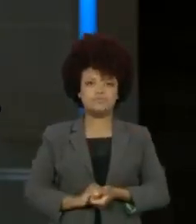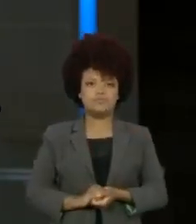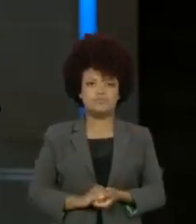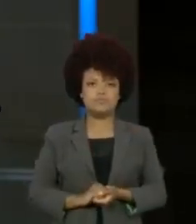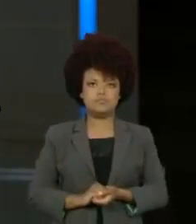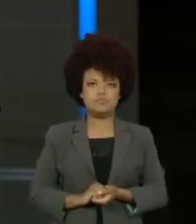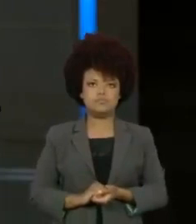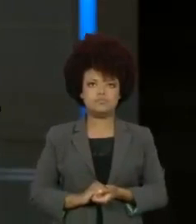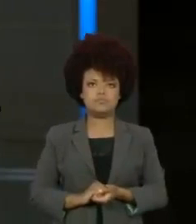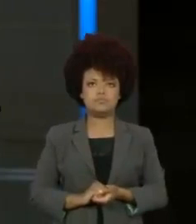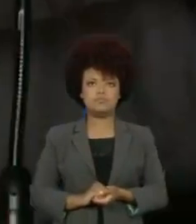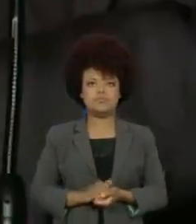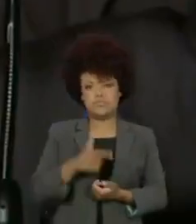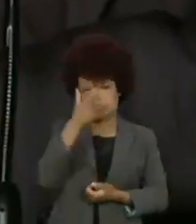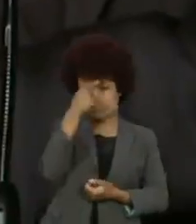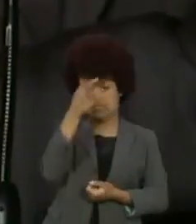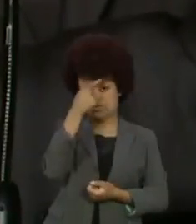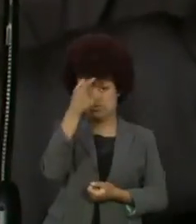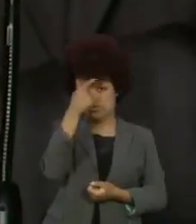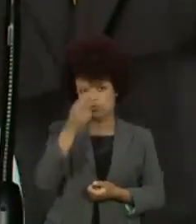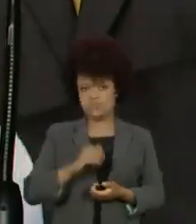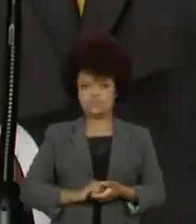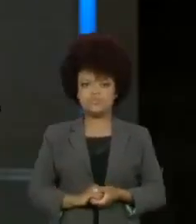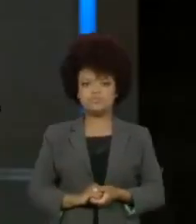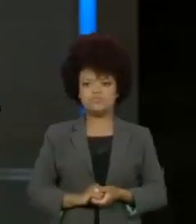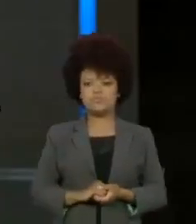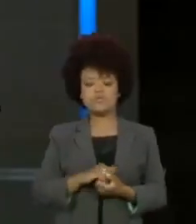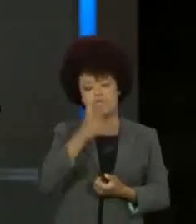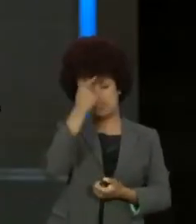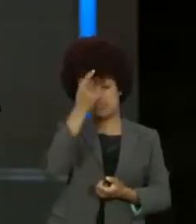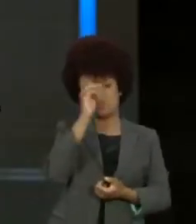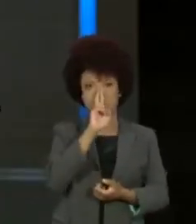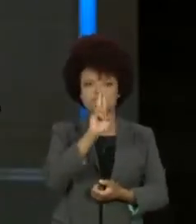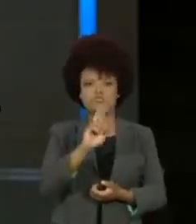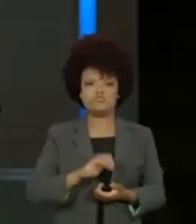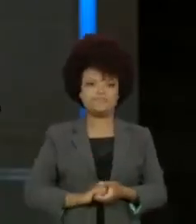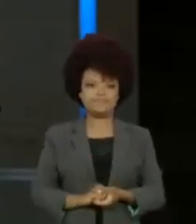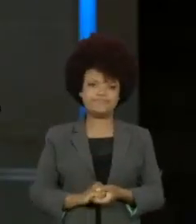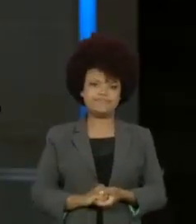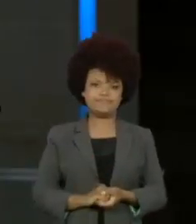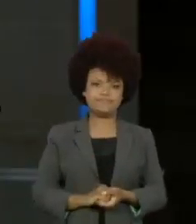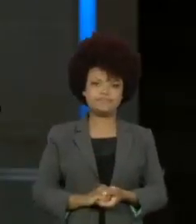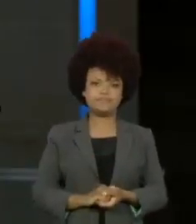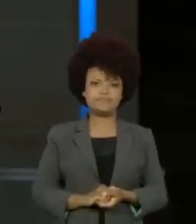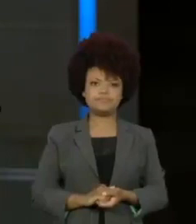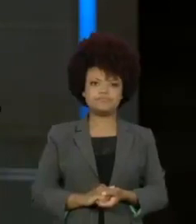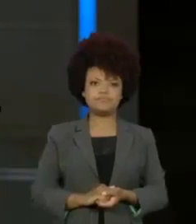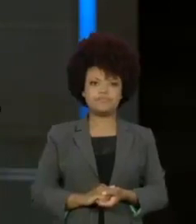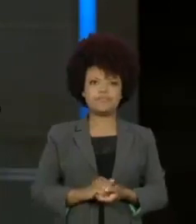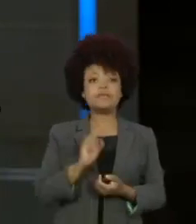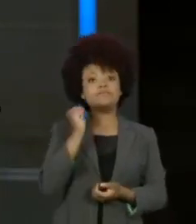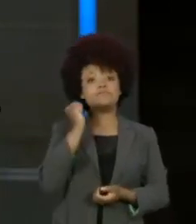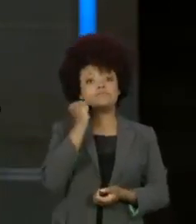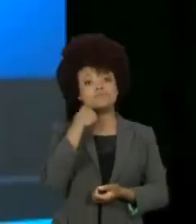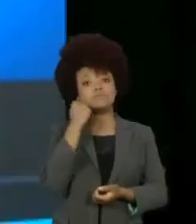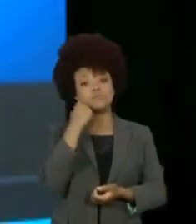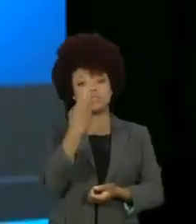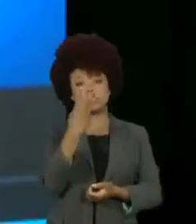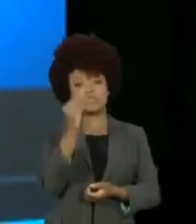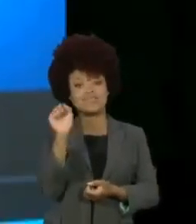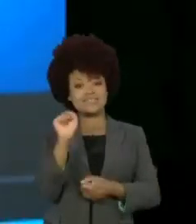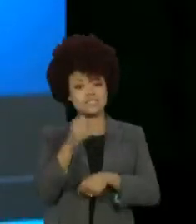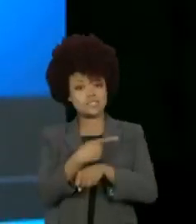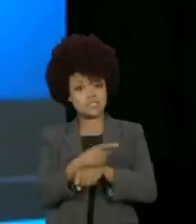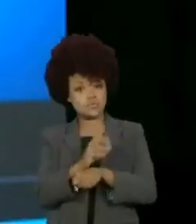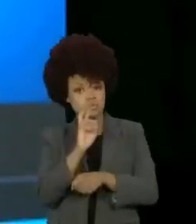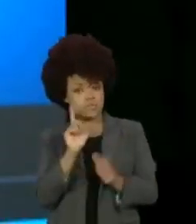G1 e para Celso Russomanno o Arthur do Val 30 segundos para sua pergunta